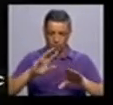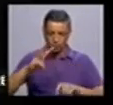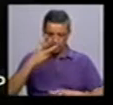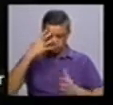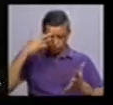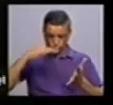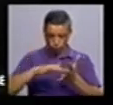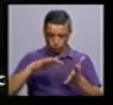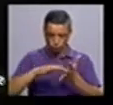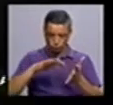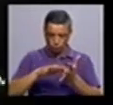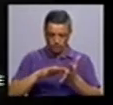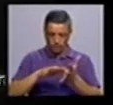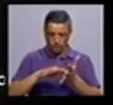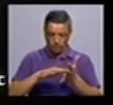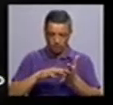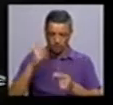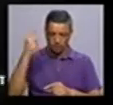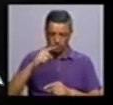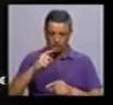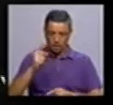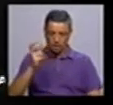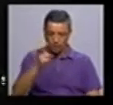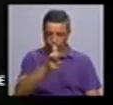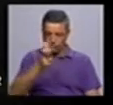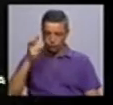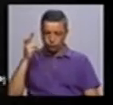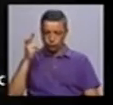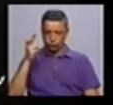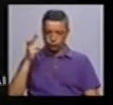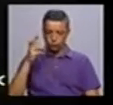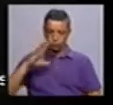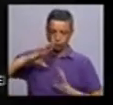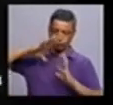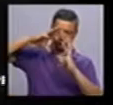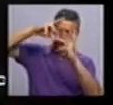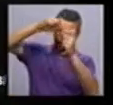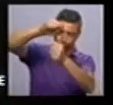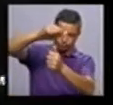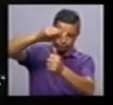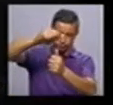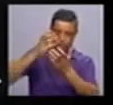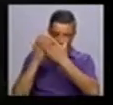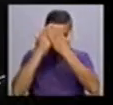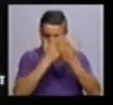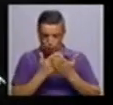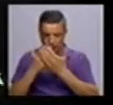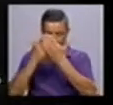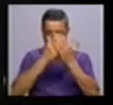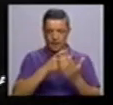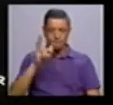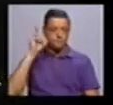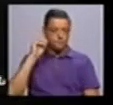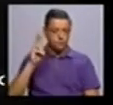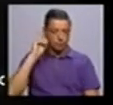resultados muito interessantes sobre a velocidade de expansão do universo, nomeadamente estudar o valor da